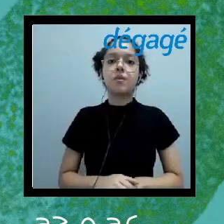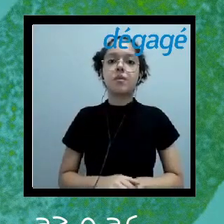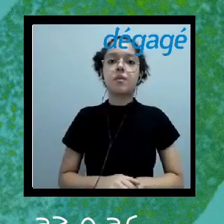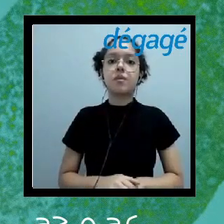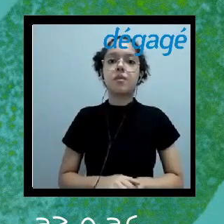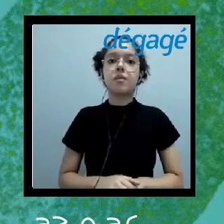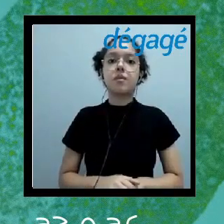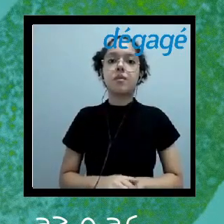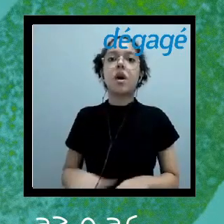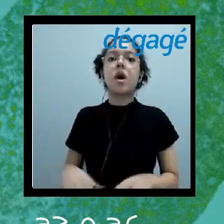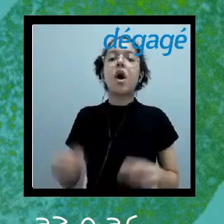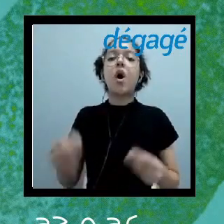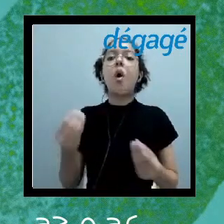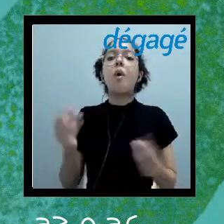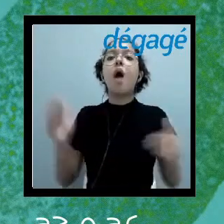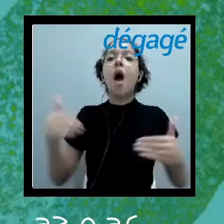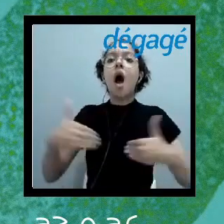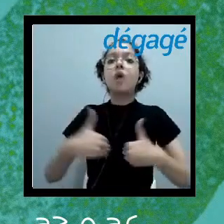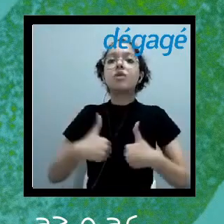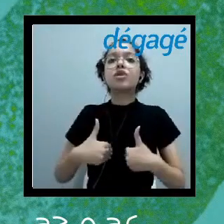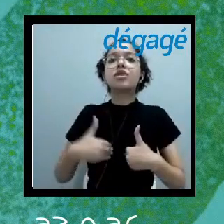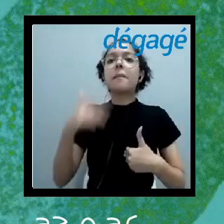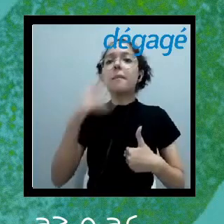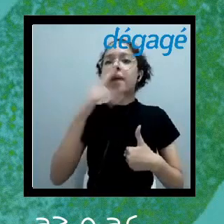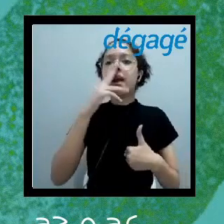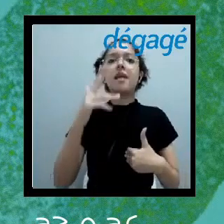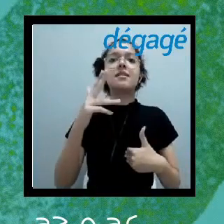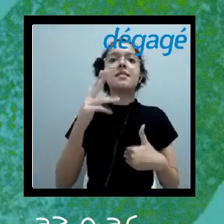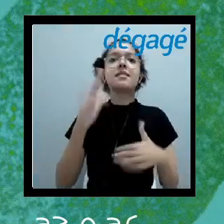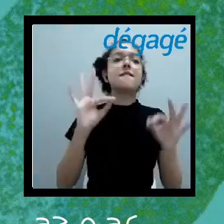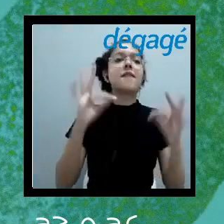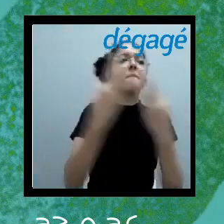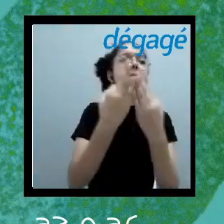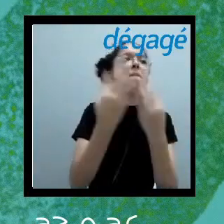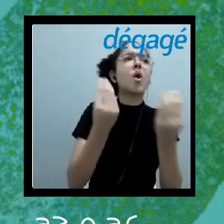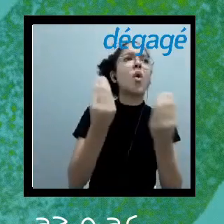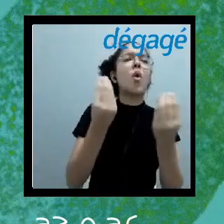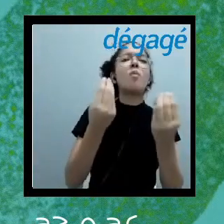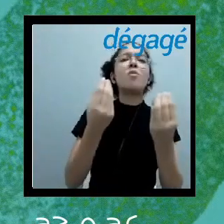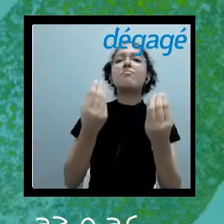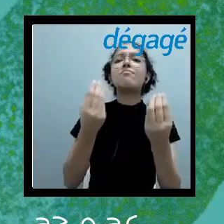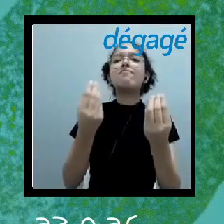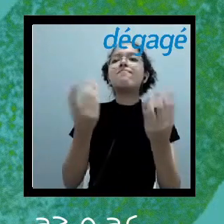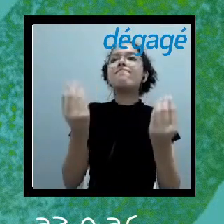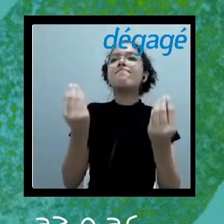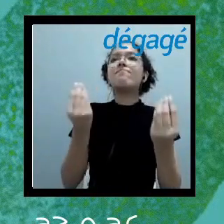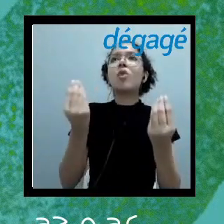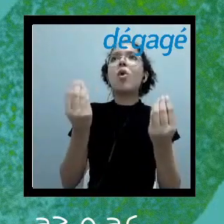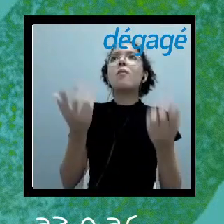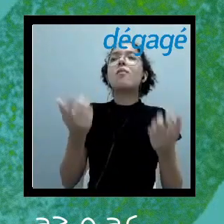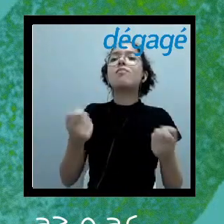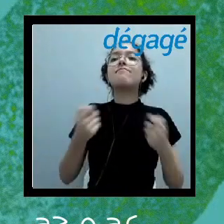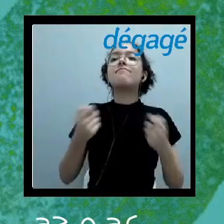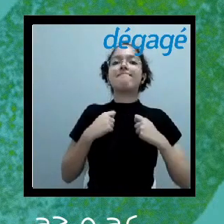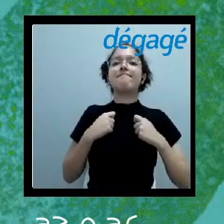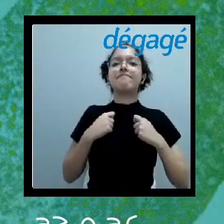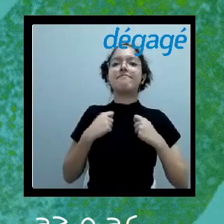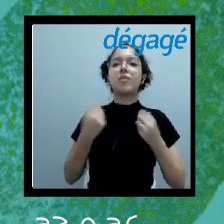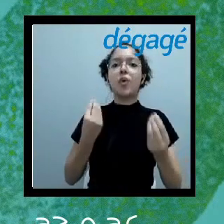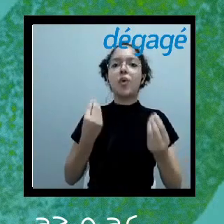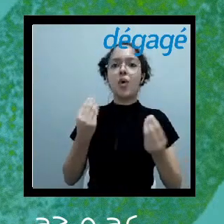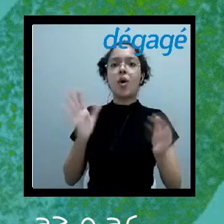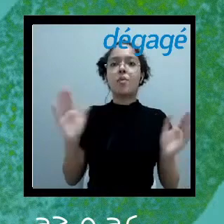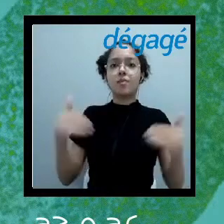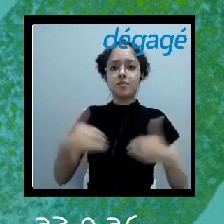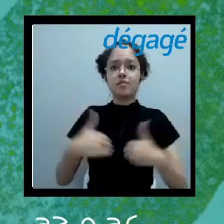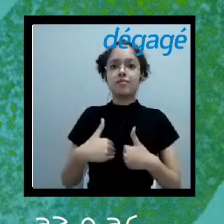outros. Afeta a mãe, afeta o pai, afeta a família, e é bom ver uma coisa que está focada no próprio autista. E só